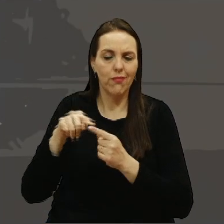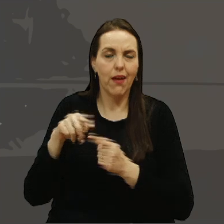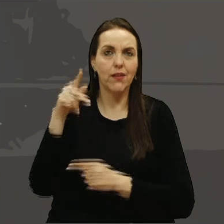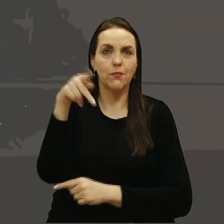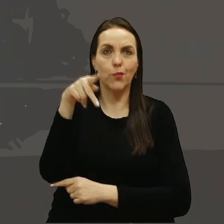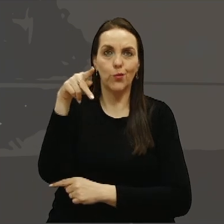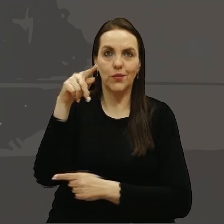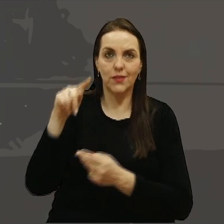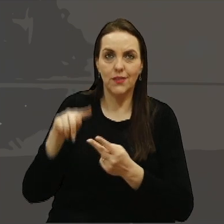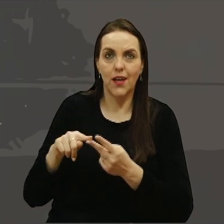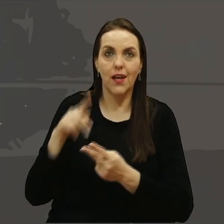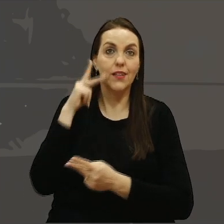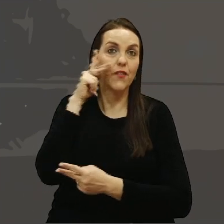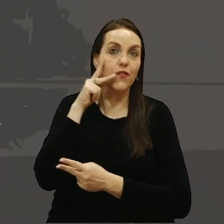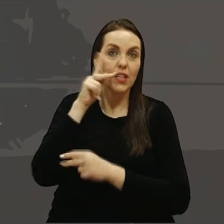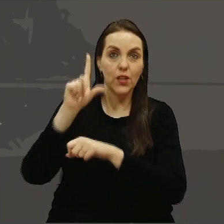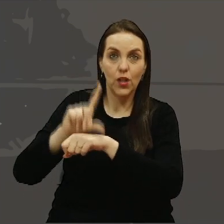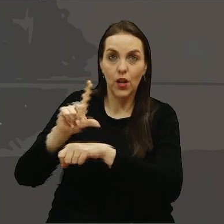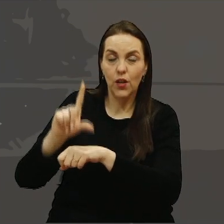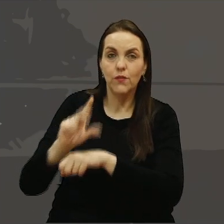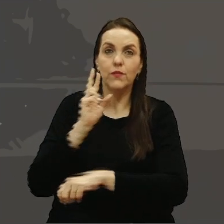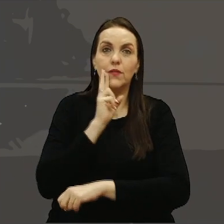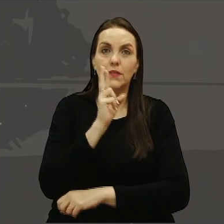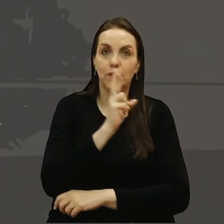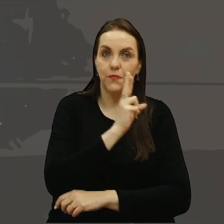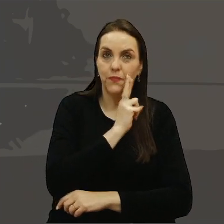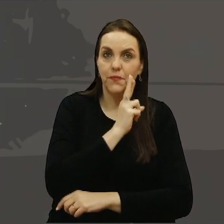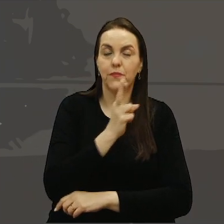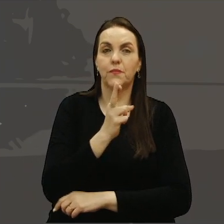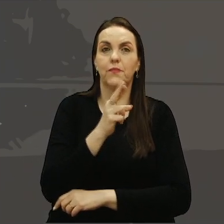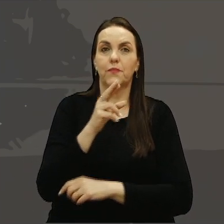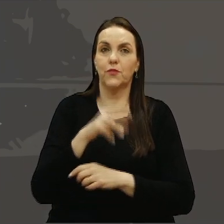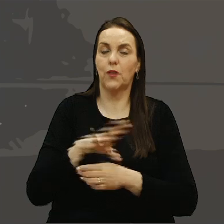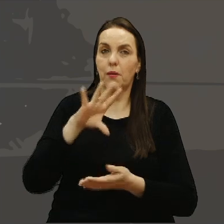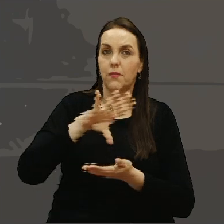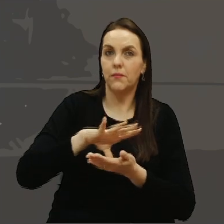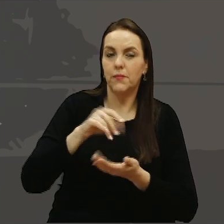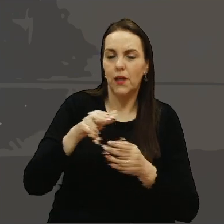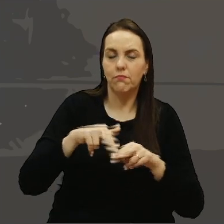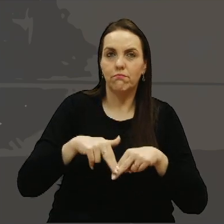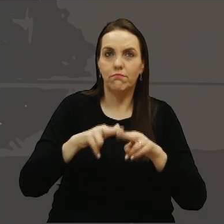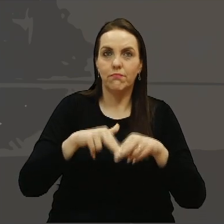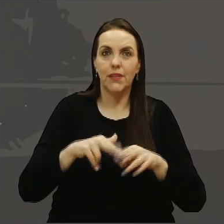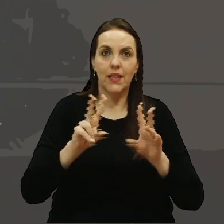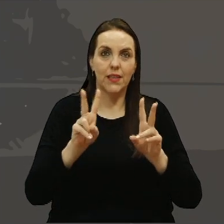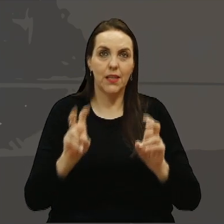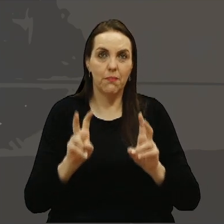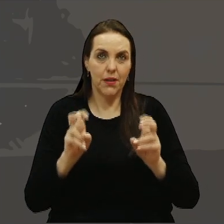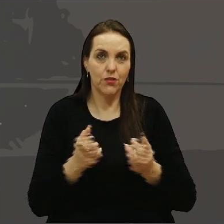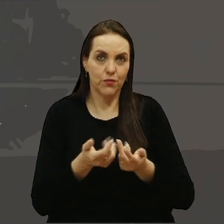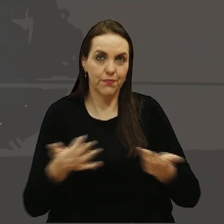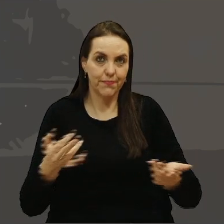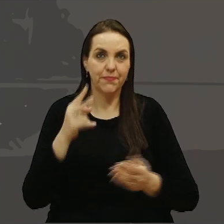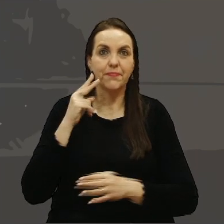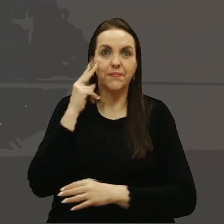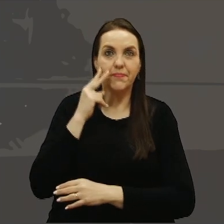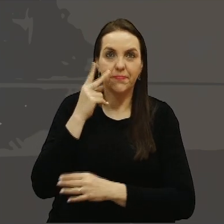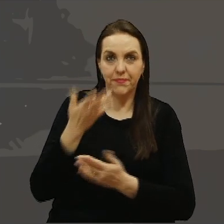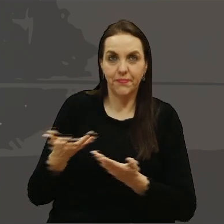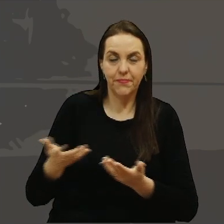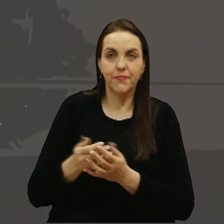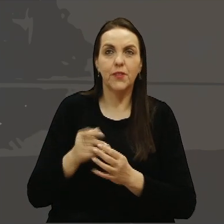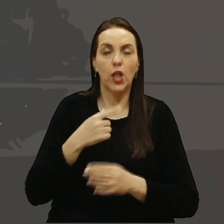pousadas, vinícolas, restaurantes, parque temático, e nós, como associação, temos